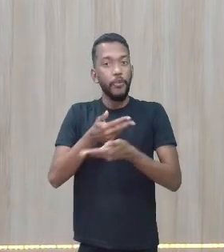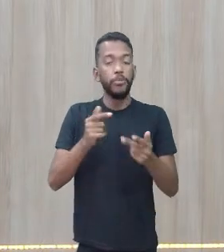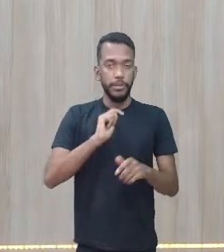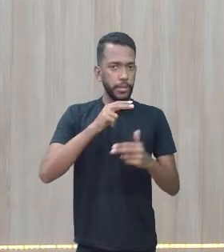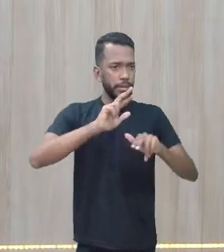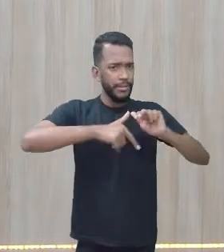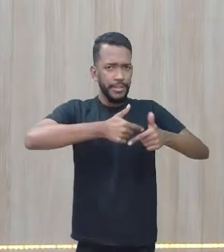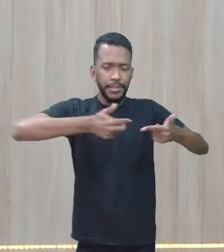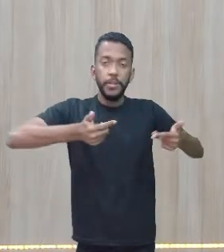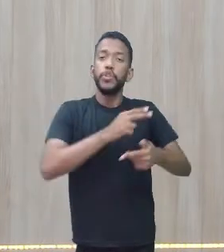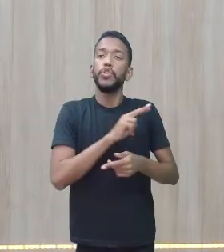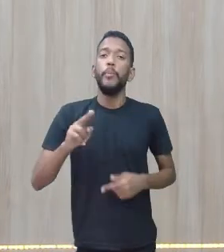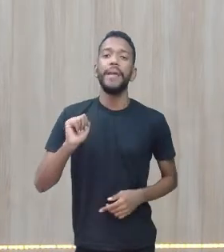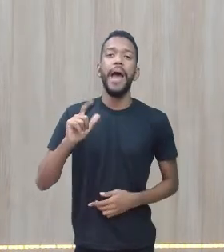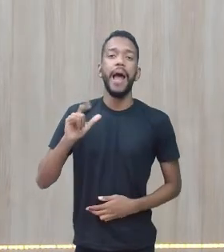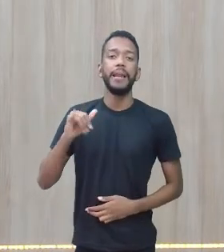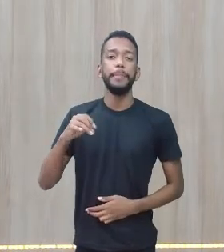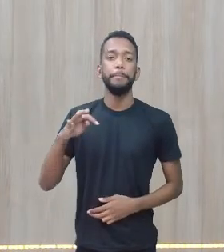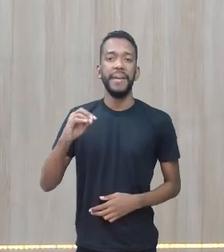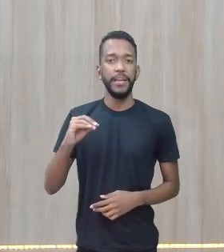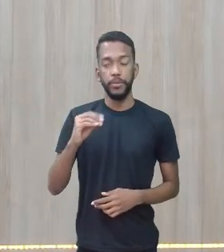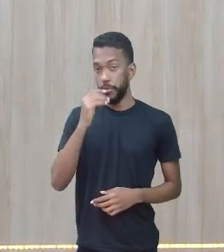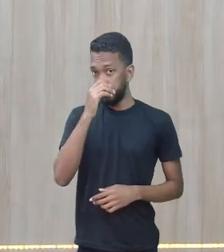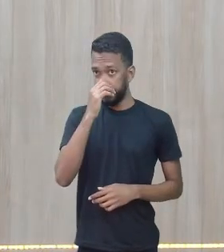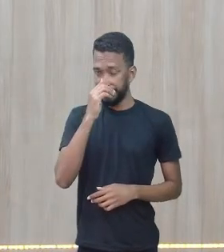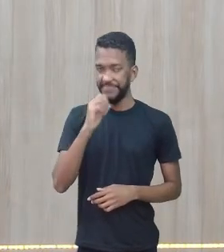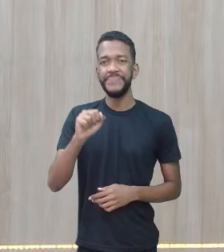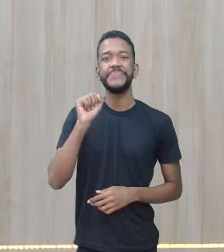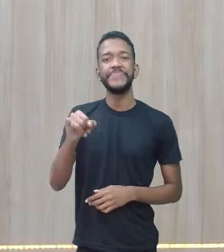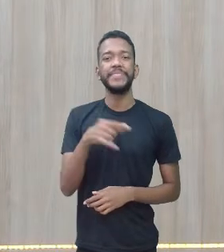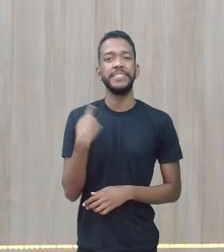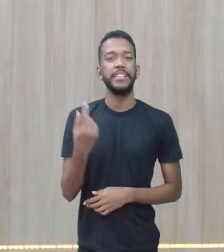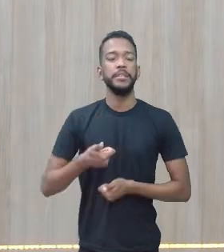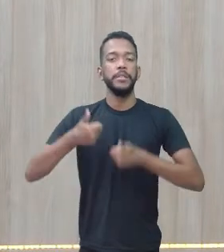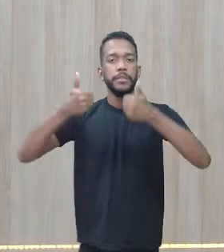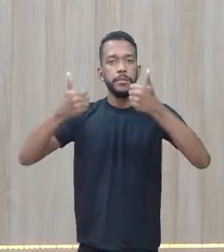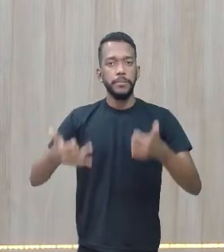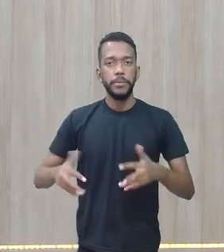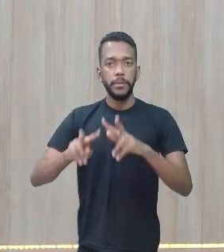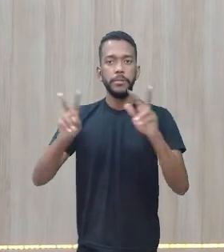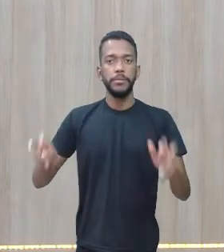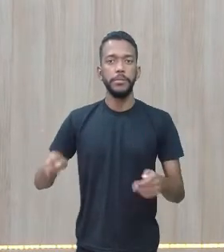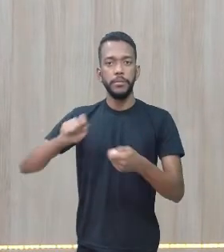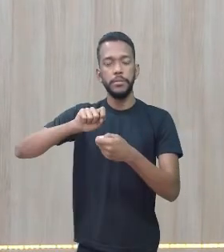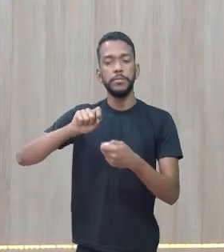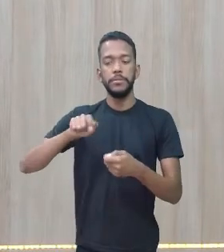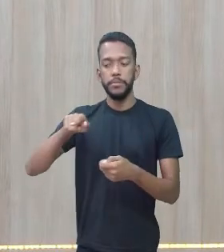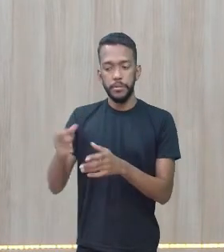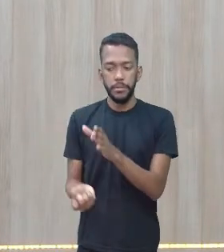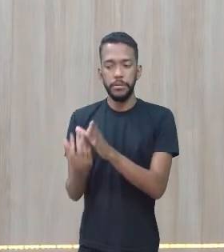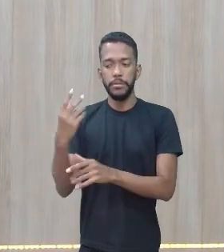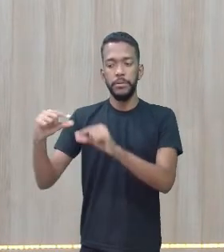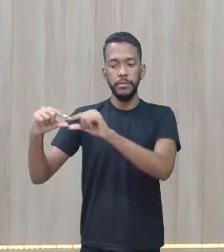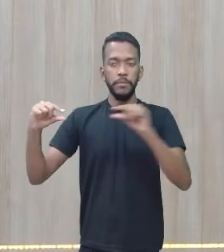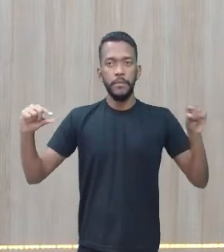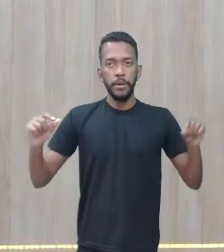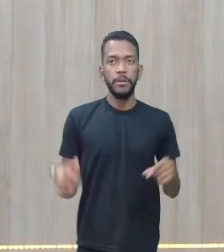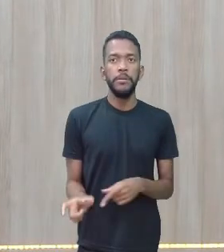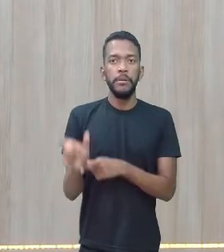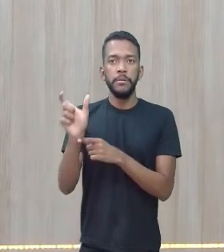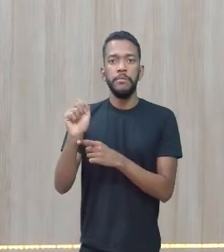alimento. Então, quando falamos assim, não é? Construímos uma frase com a